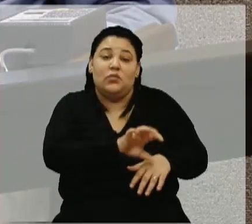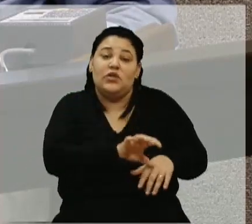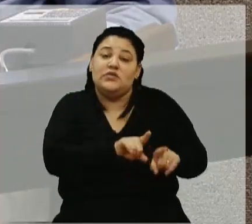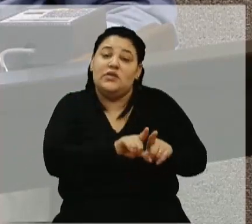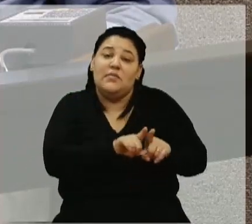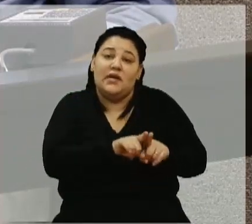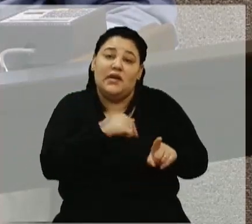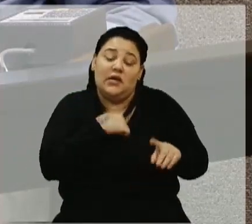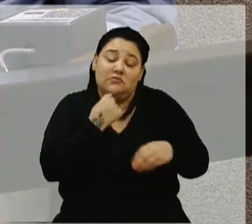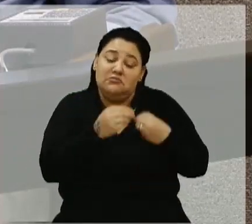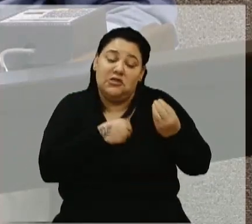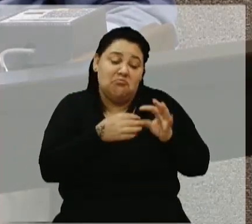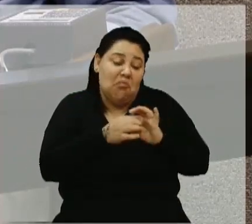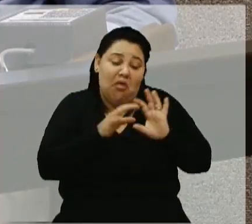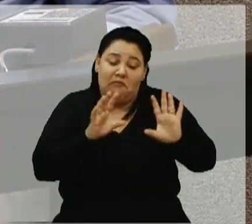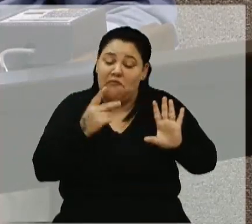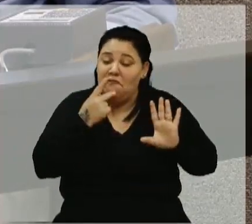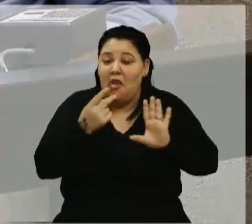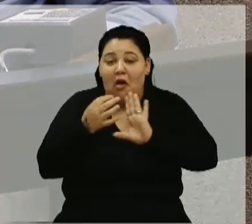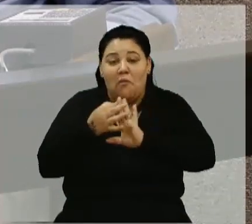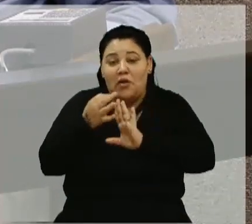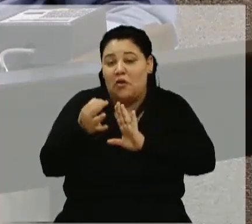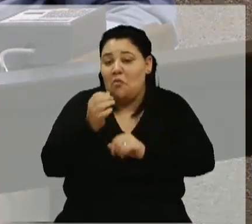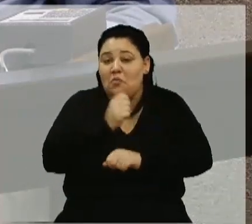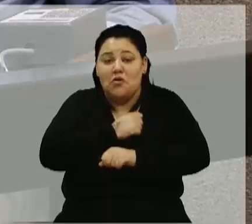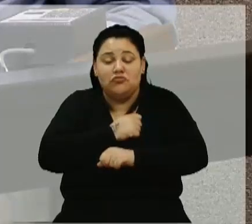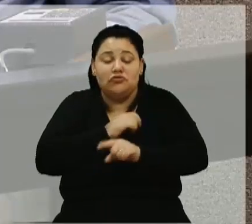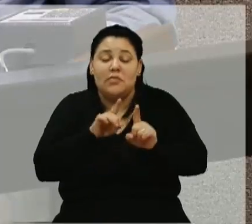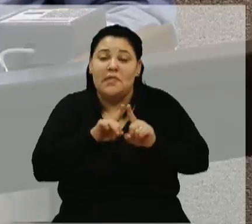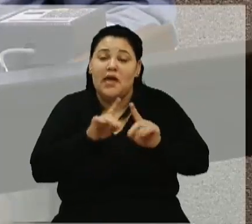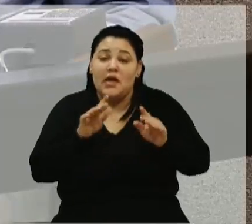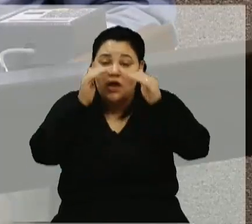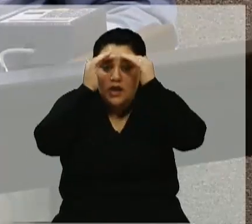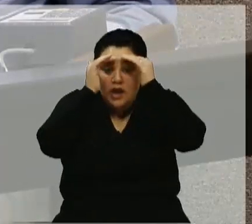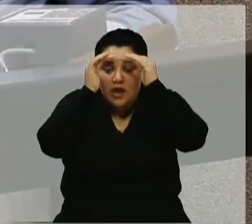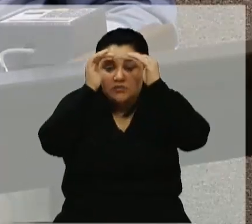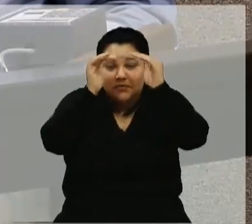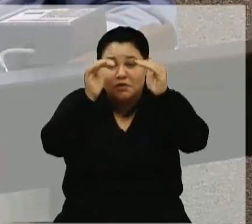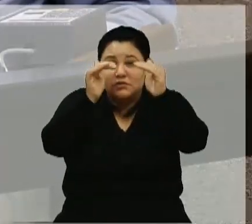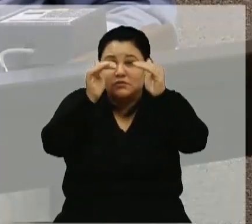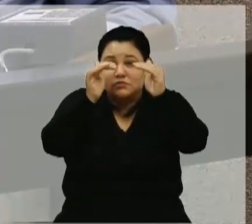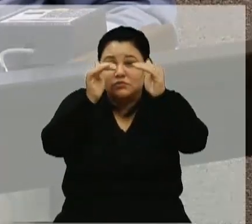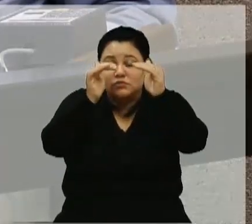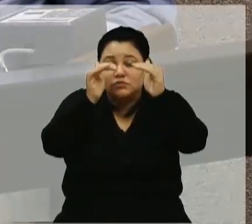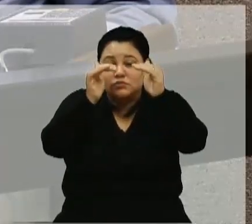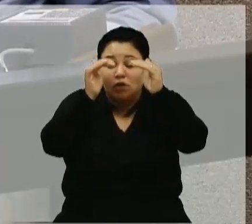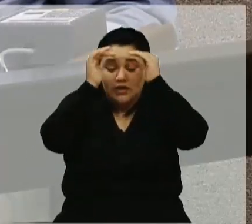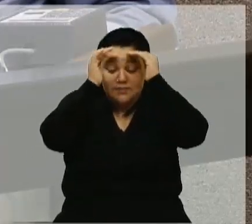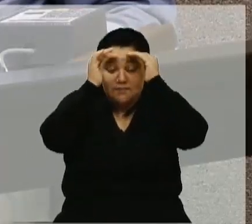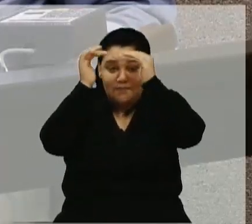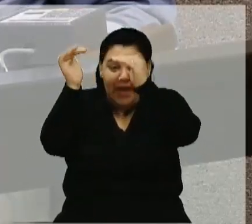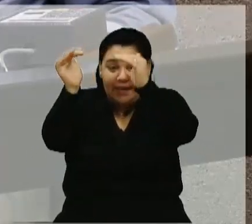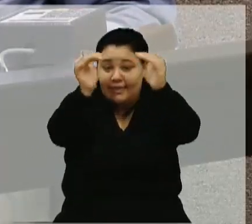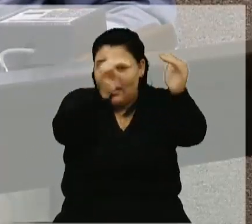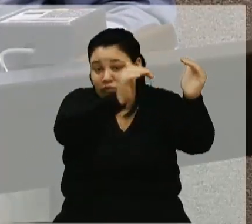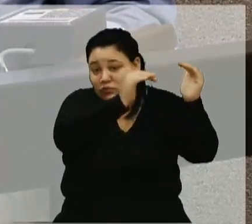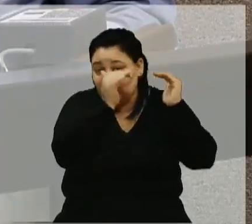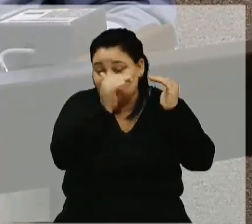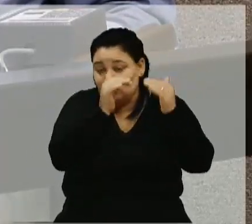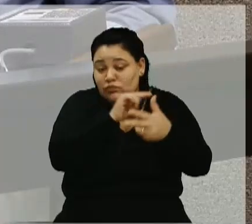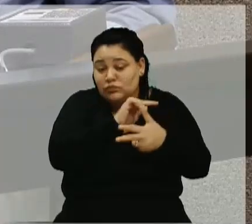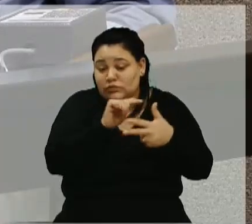a gente se sente à vontade de expressar a nossa humilde opinião, respeitosamente, respeitando a todos os